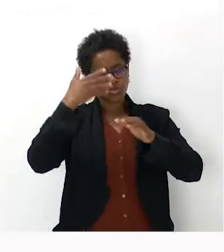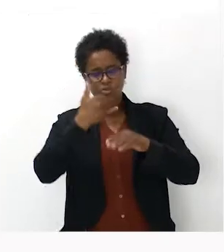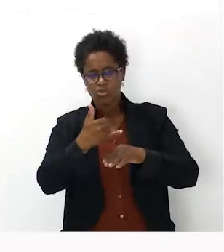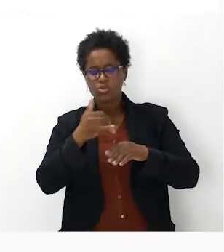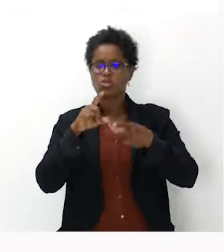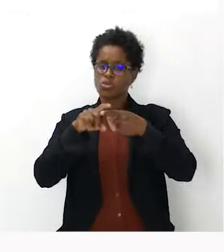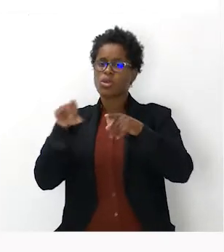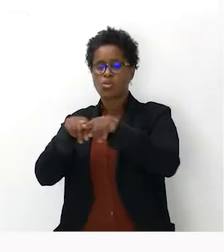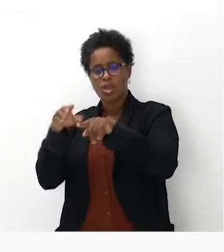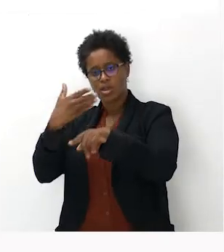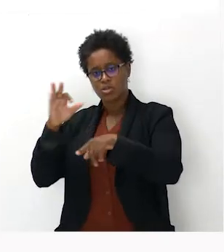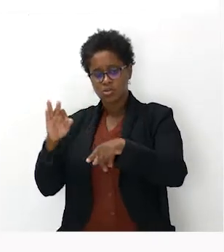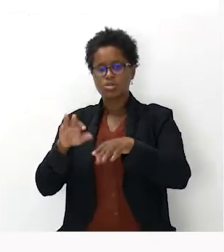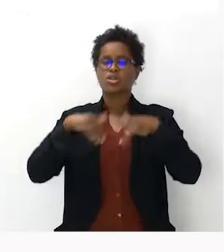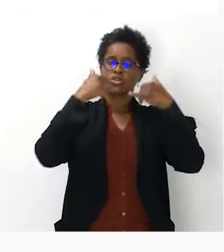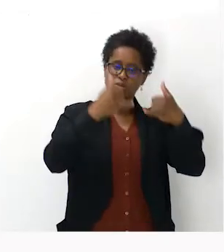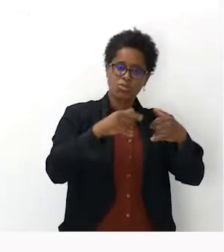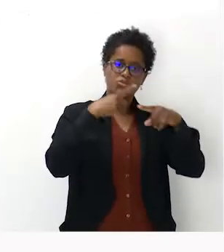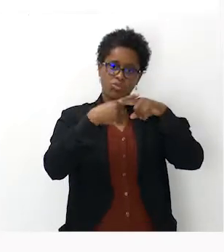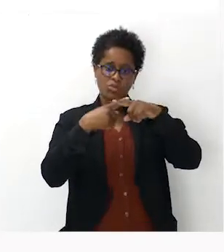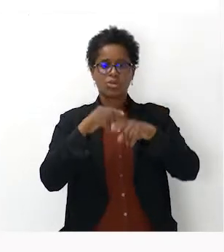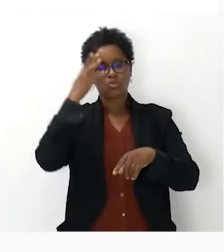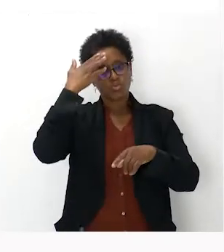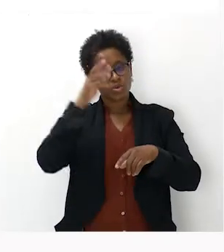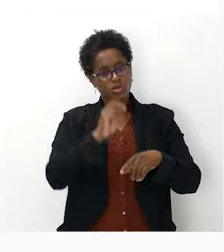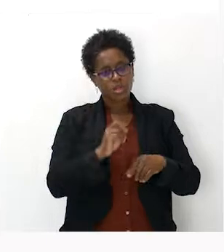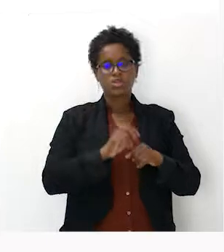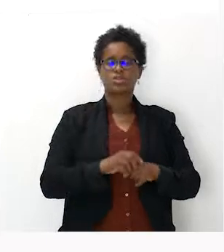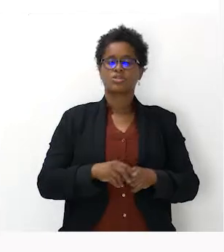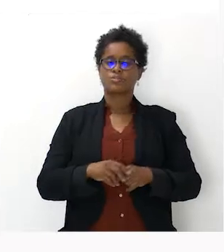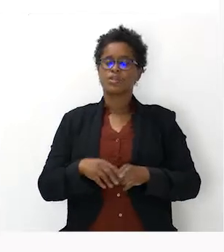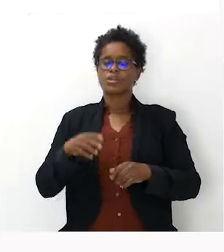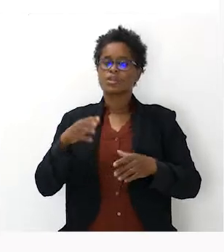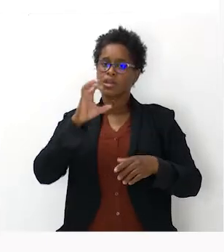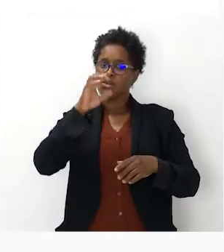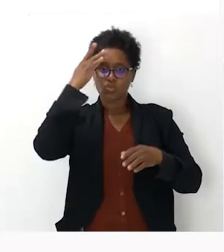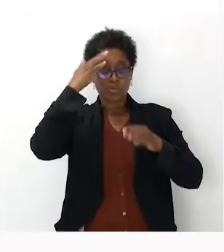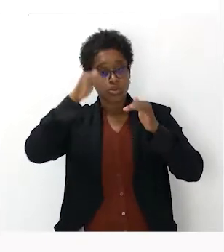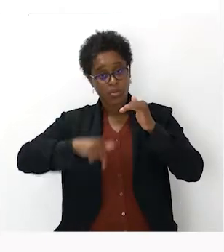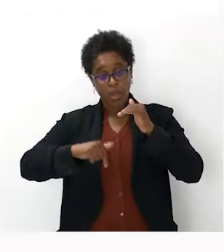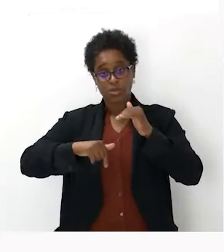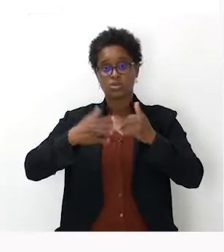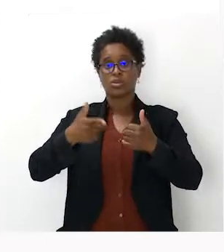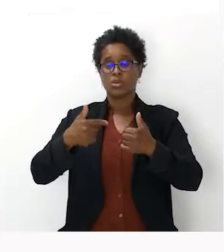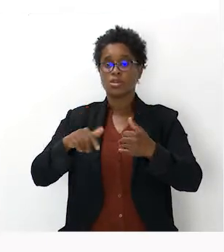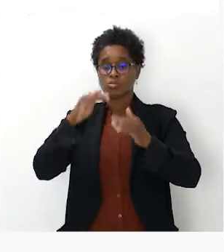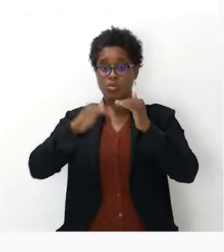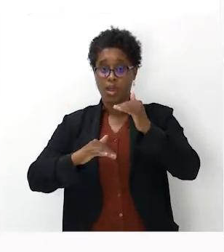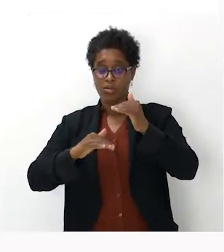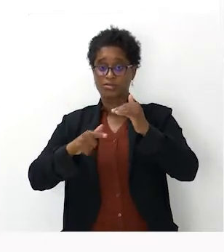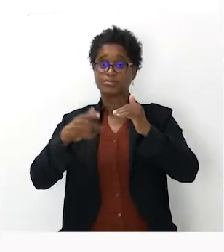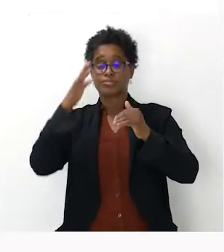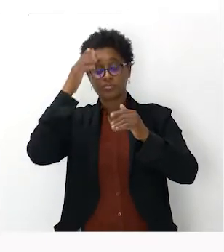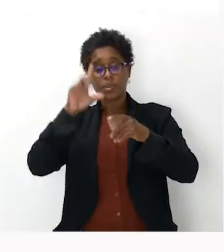obtemos 14. Depois multiplicamos o número 3, que é o consequente, também multiplicamos